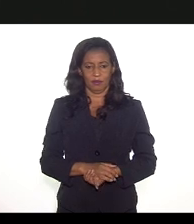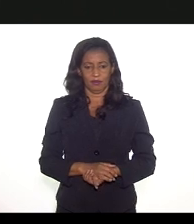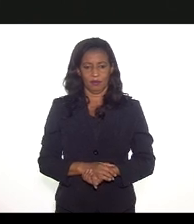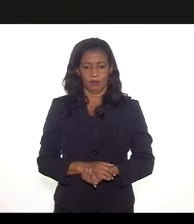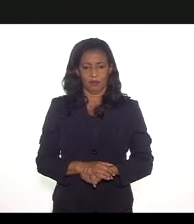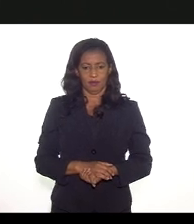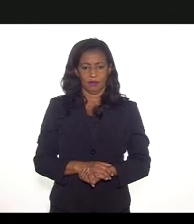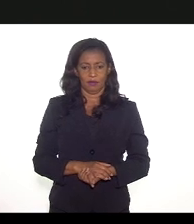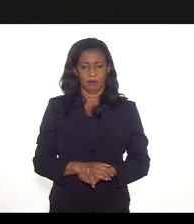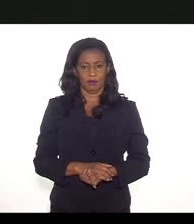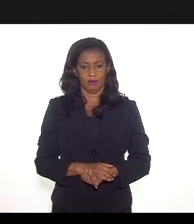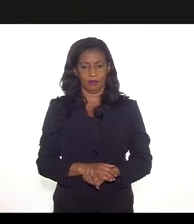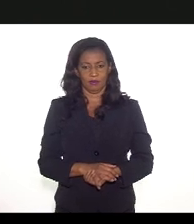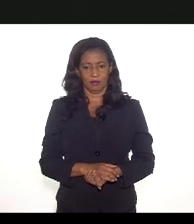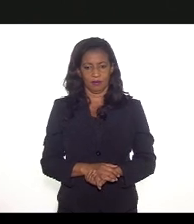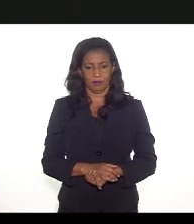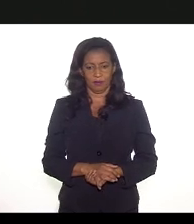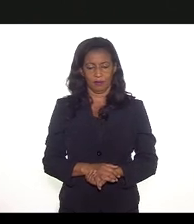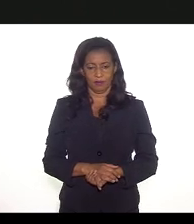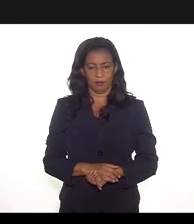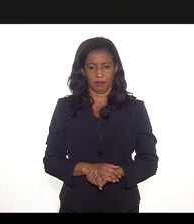Está sem som, Márcio. Está sem som.